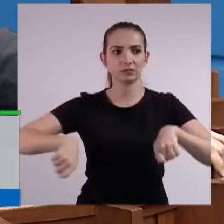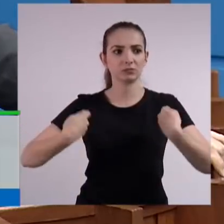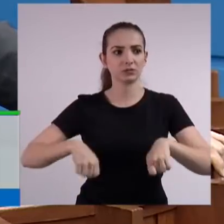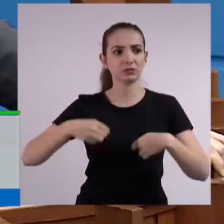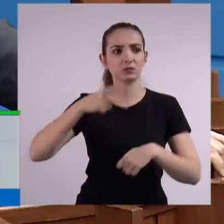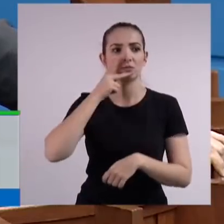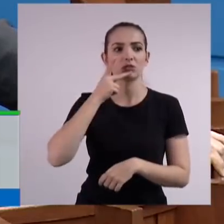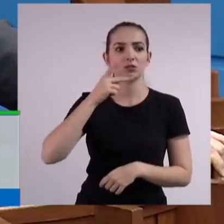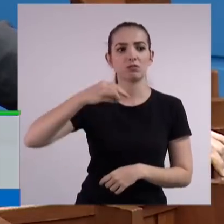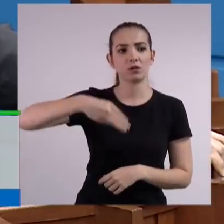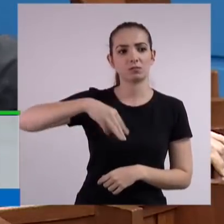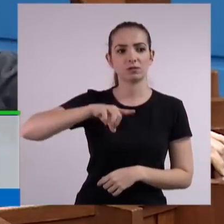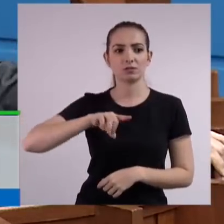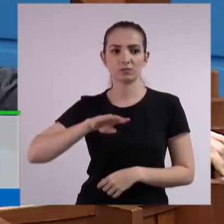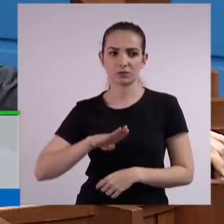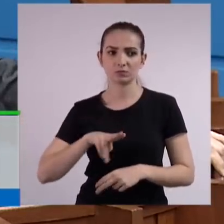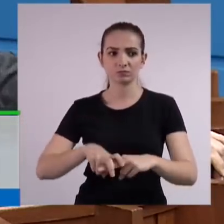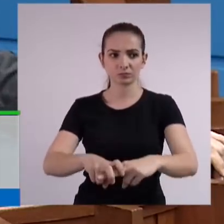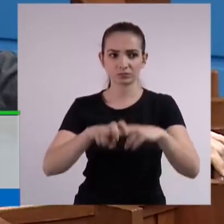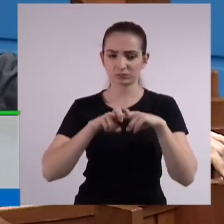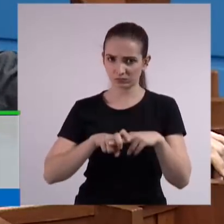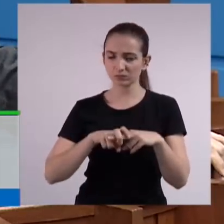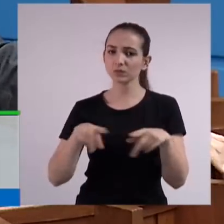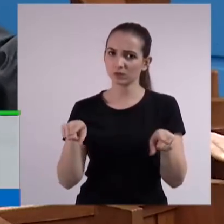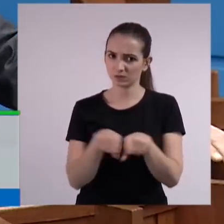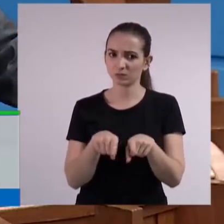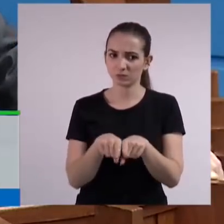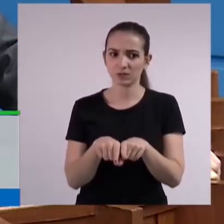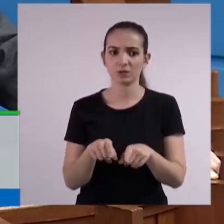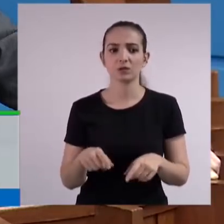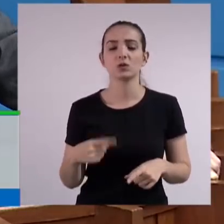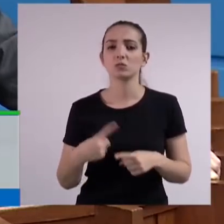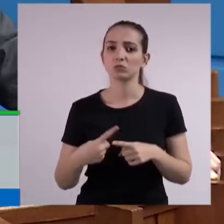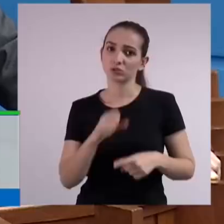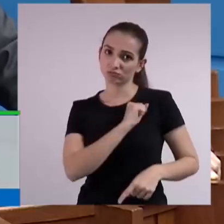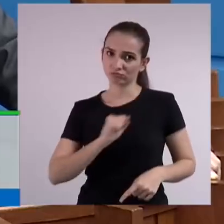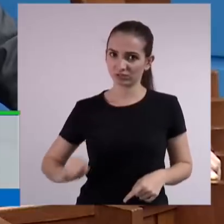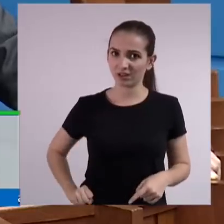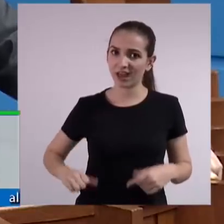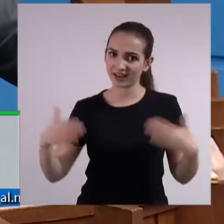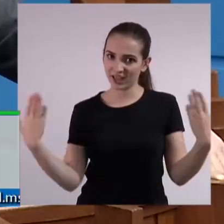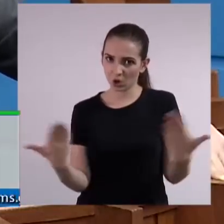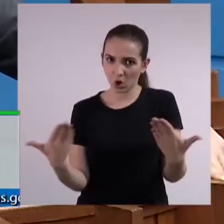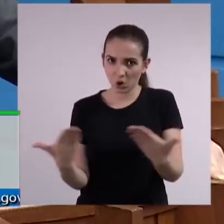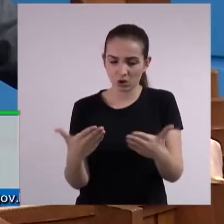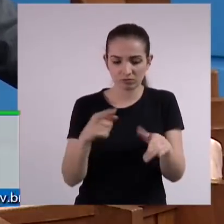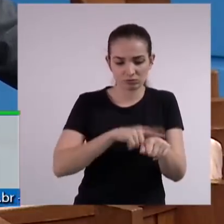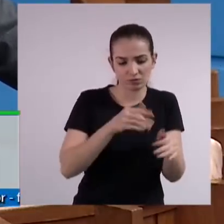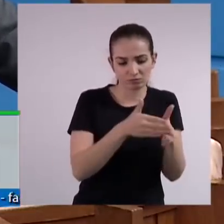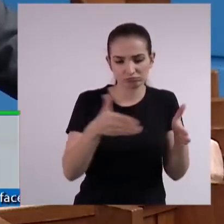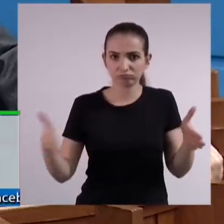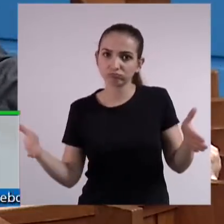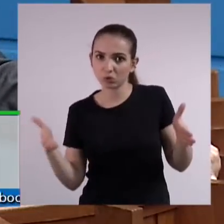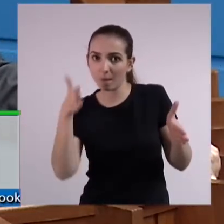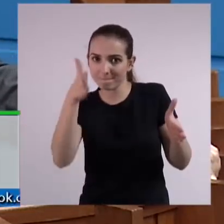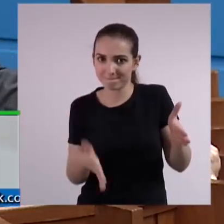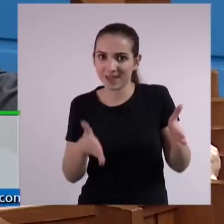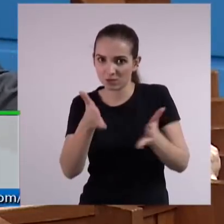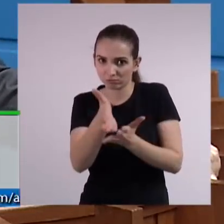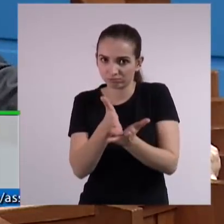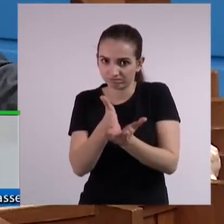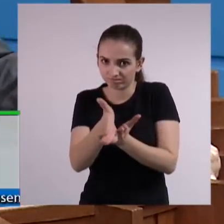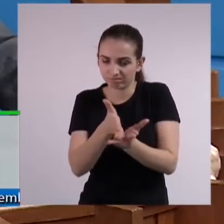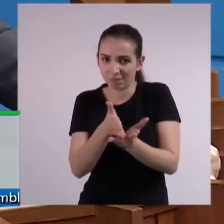até porque está no Senado no meio do seu mandato. Entretanto, por